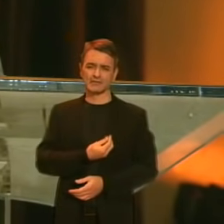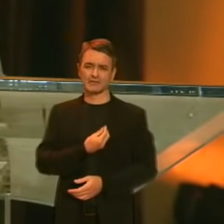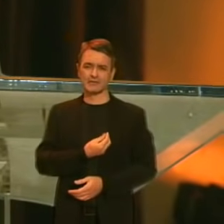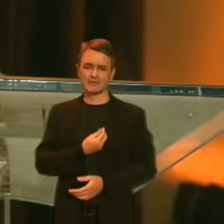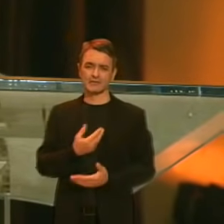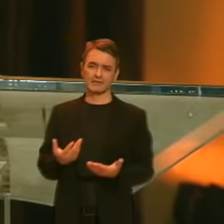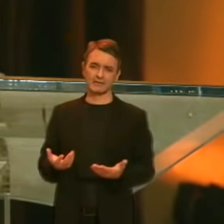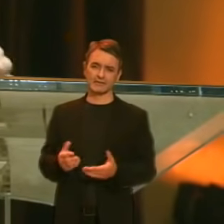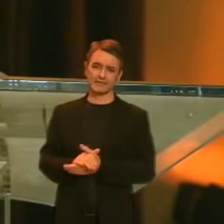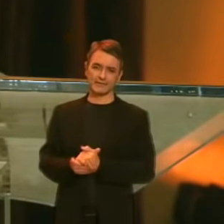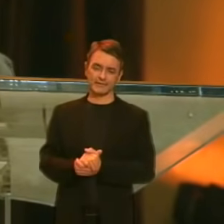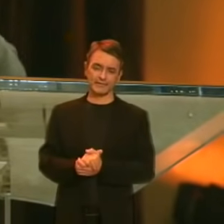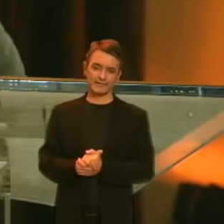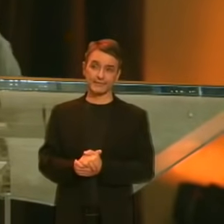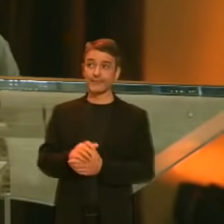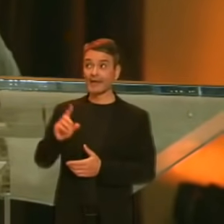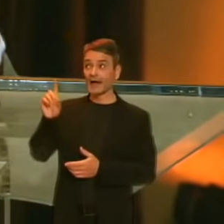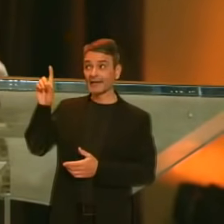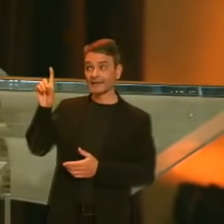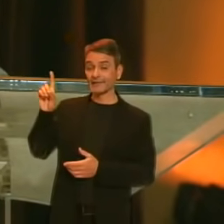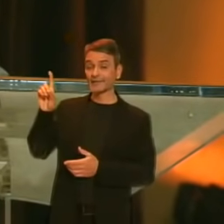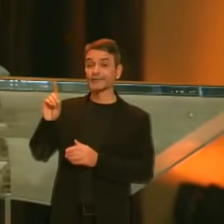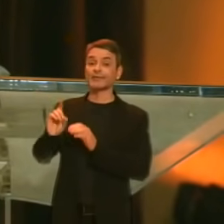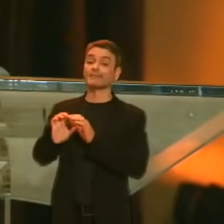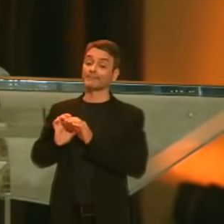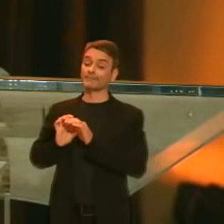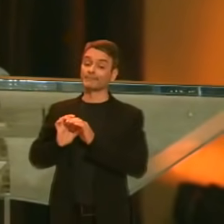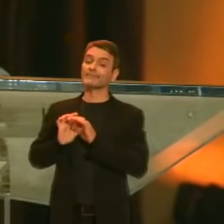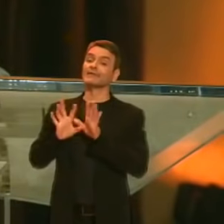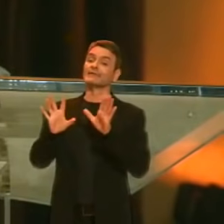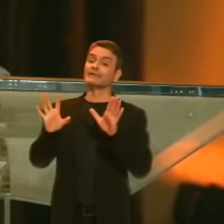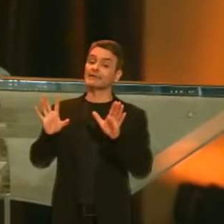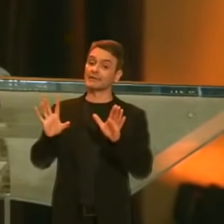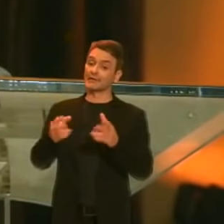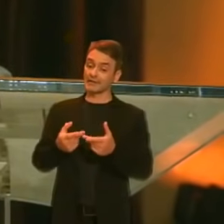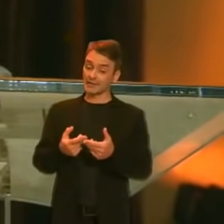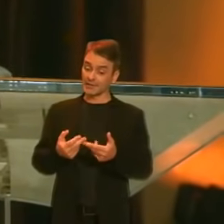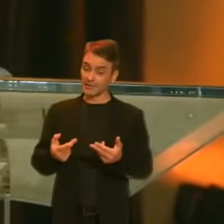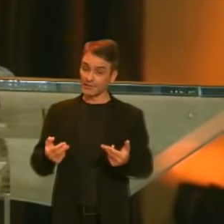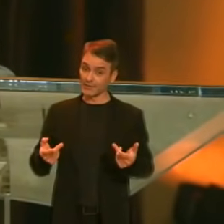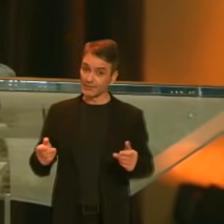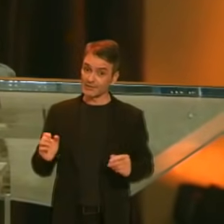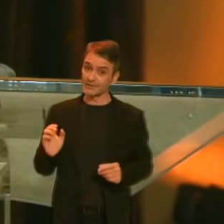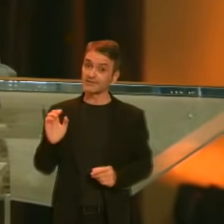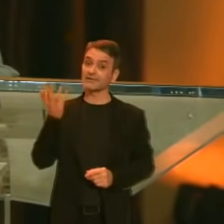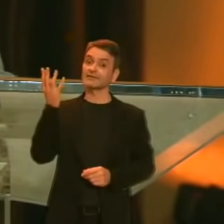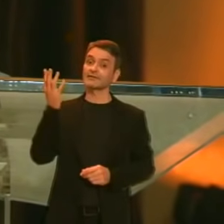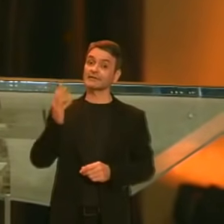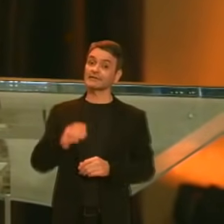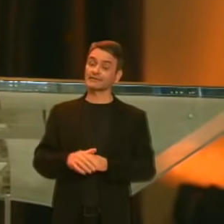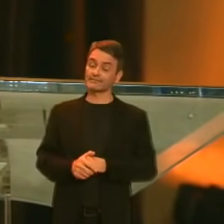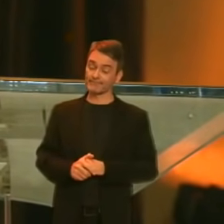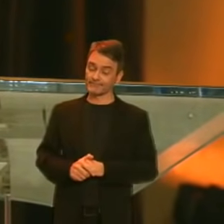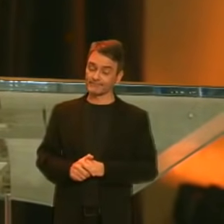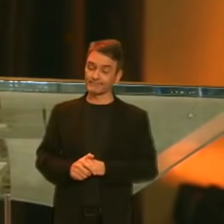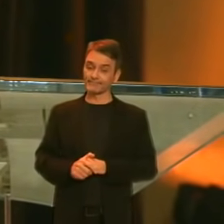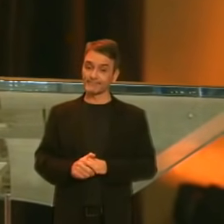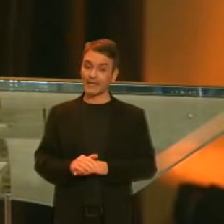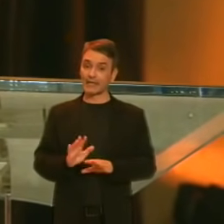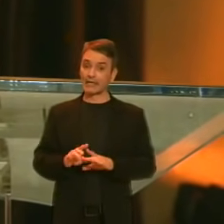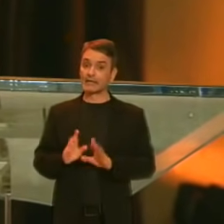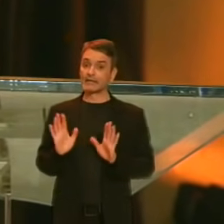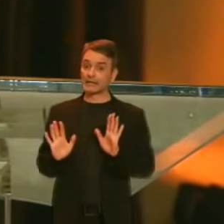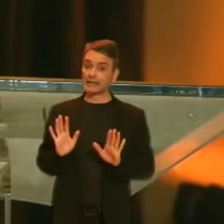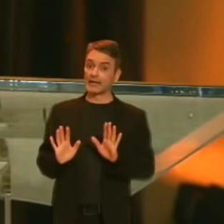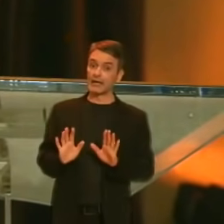E aí Deus permite que isso aconteça, porque de certa maneira isso era o que a sociedade